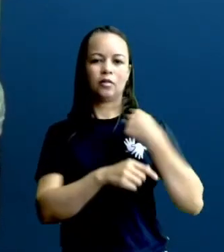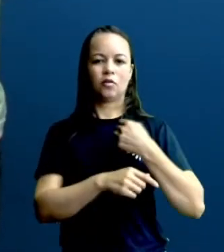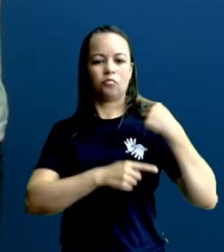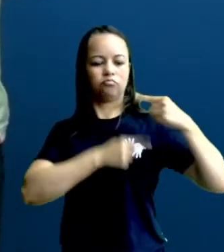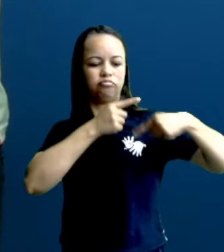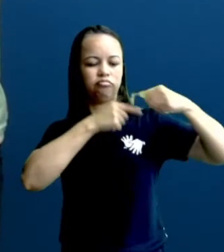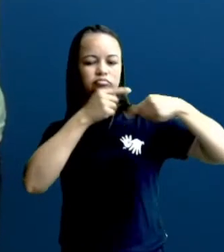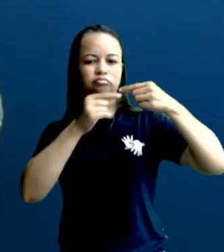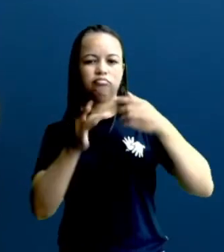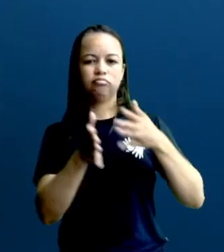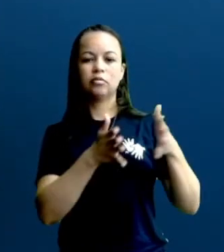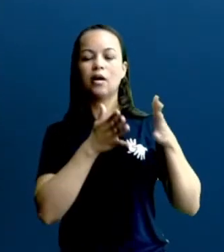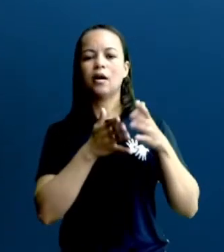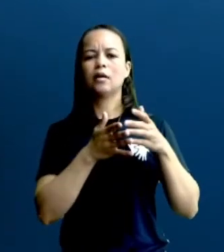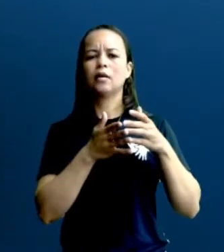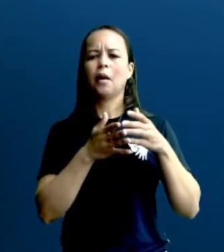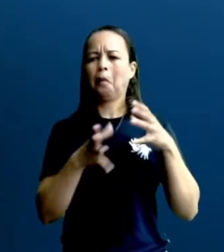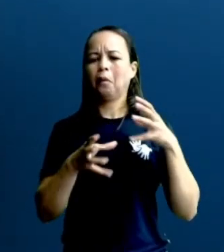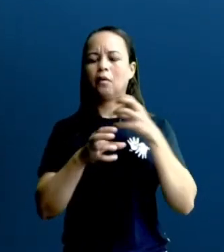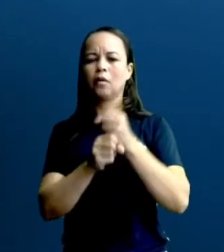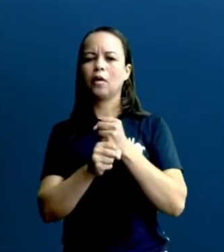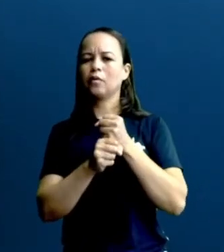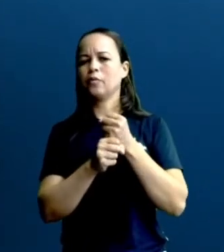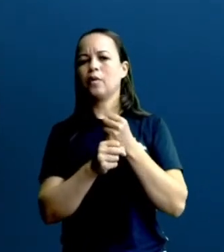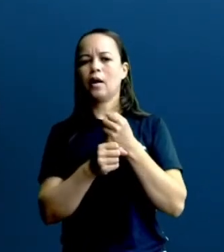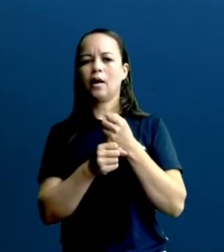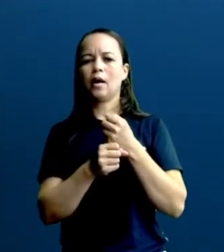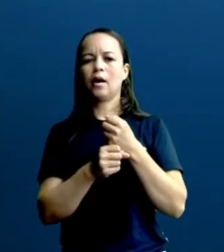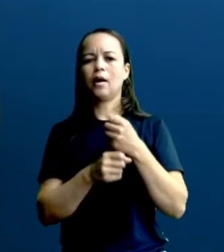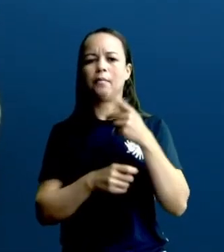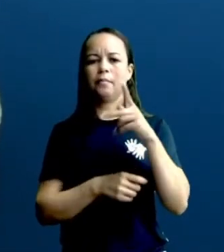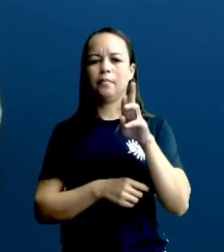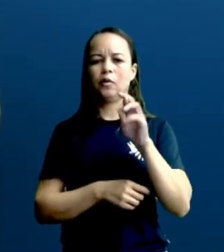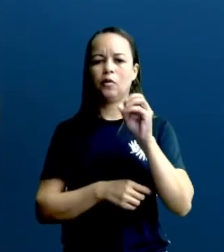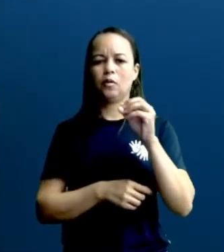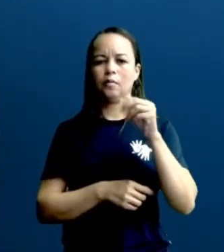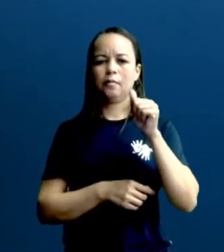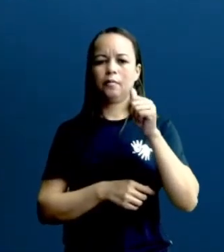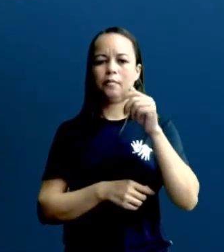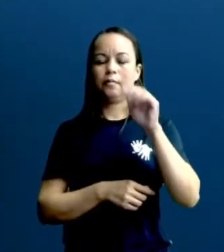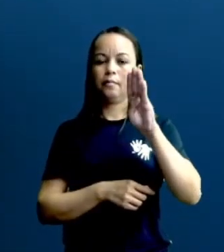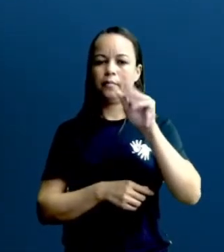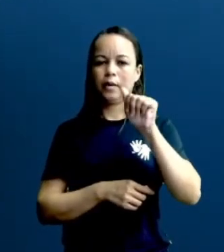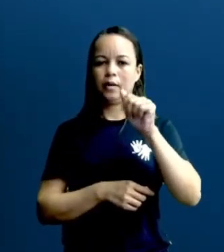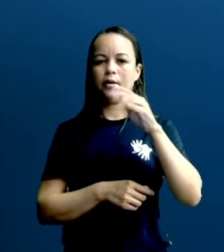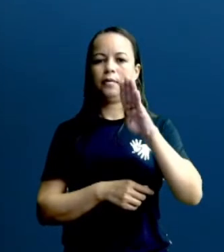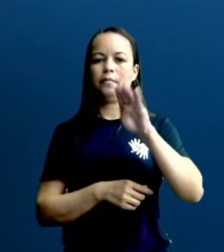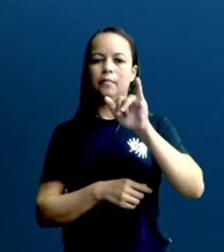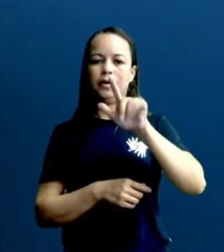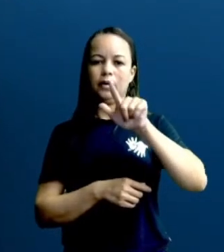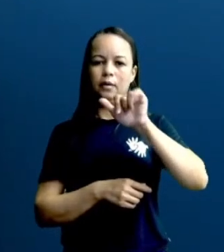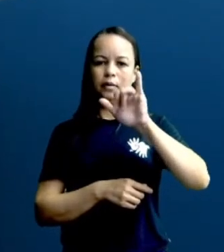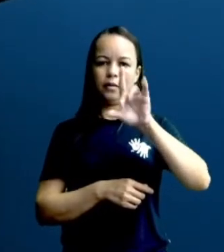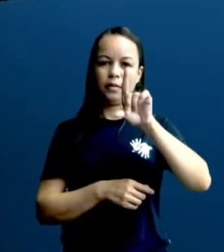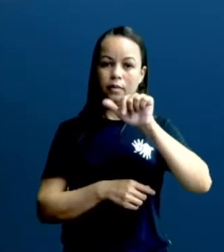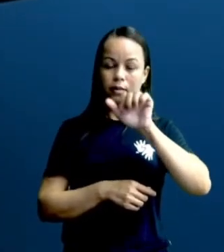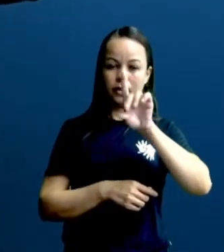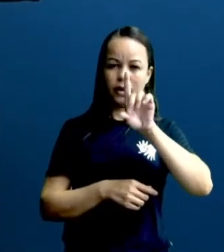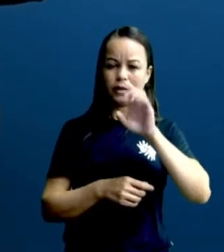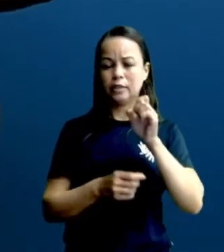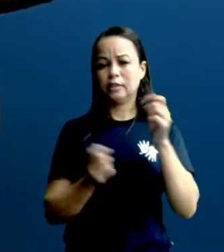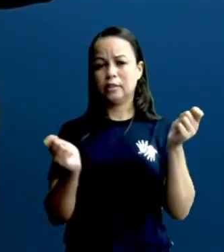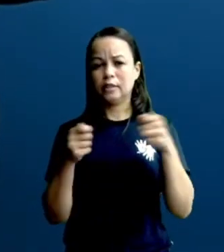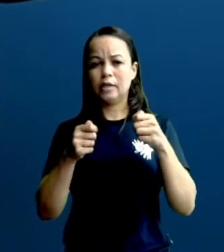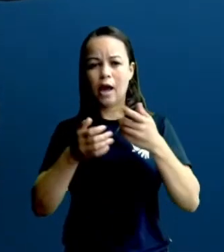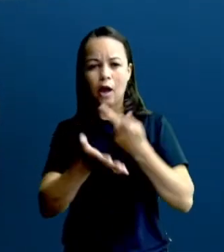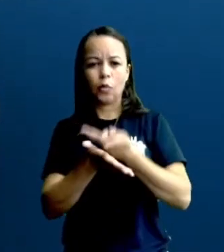que podemos calcular a probabilidade de certo fator acontecer ou não, de certa característica acontecer